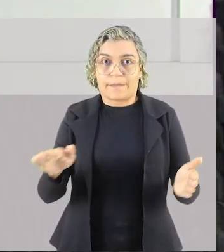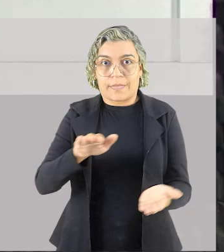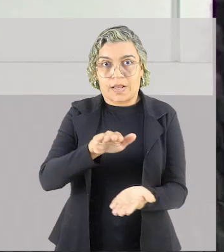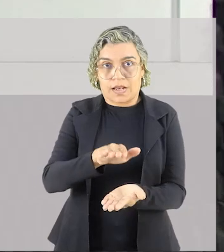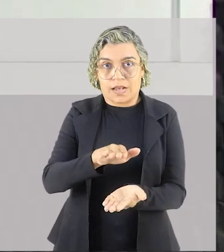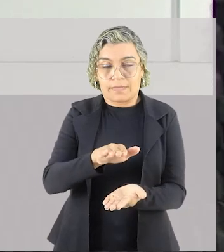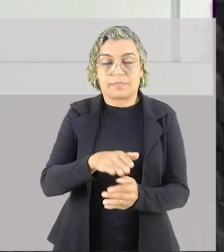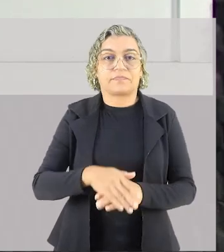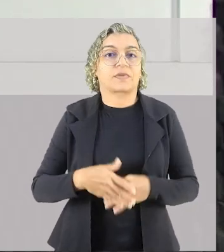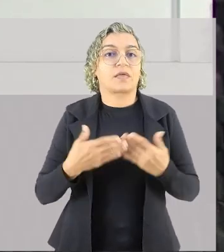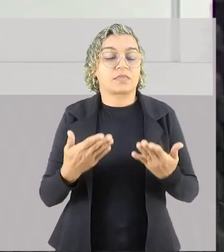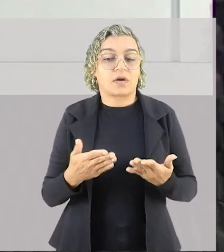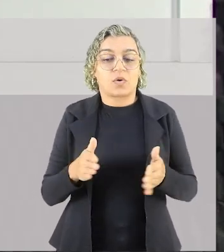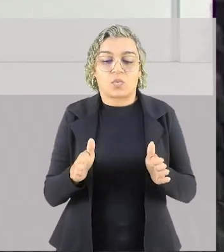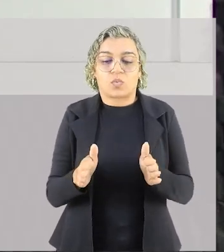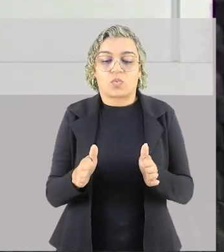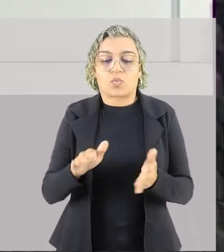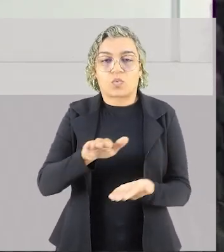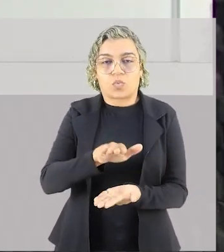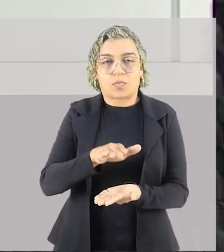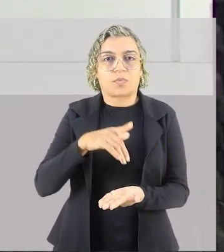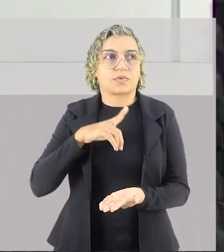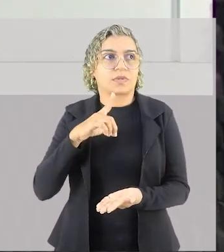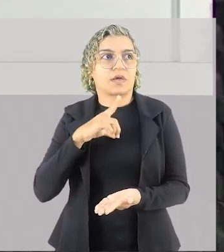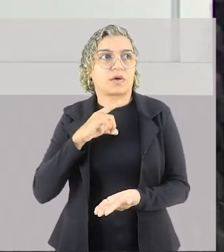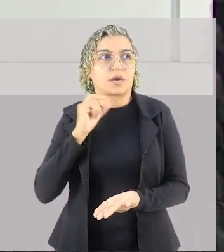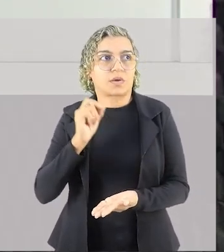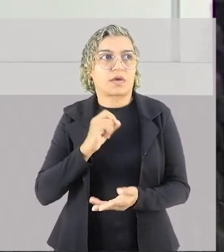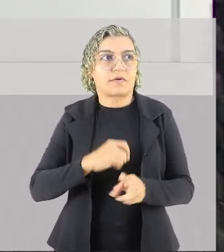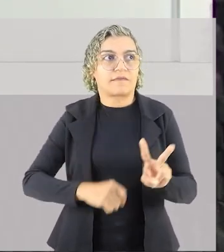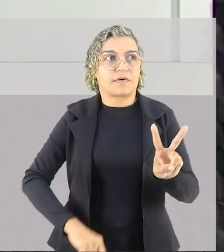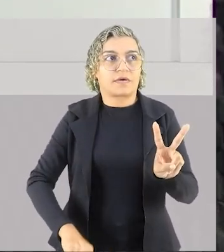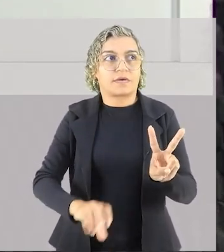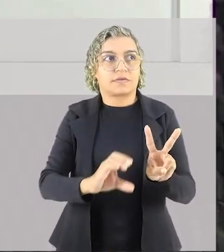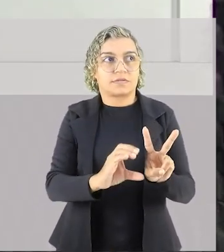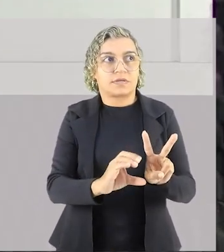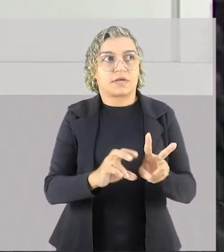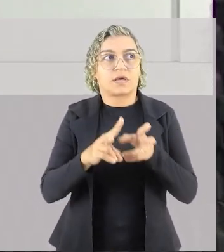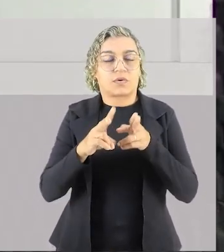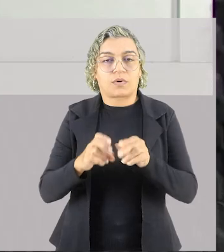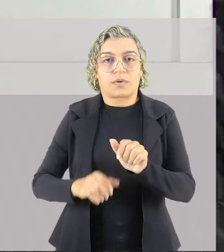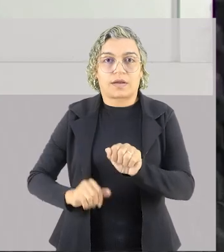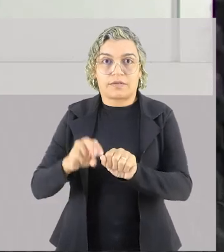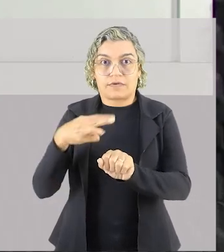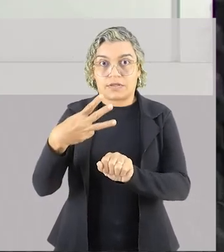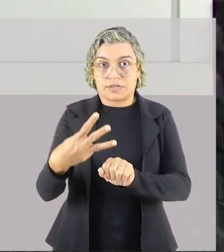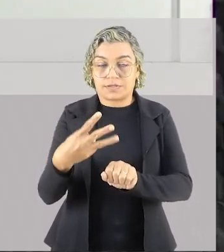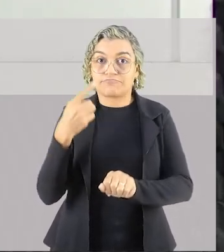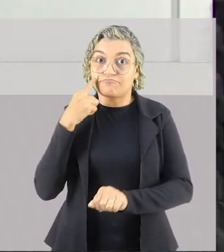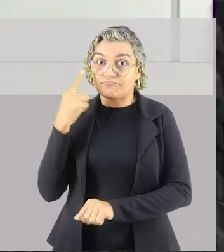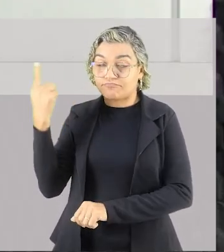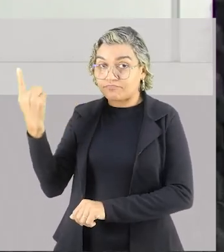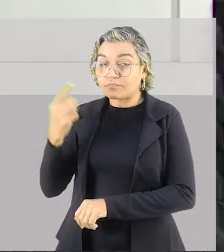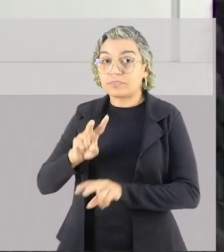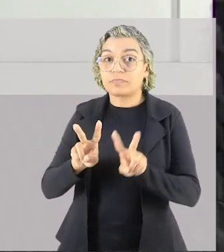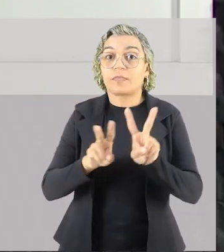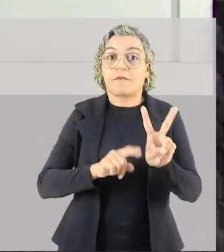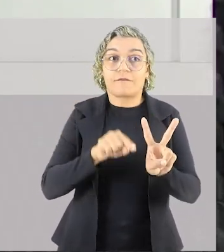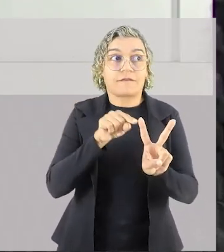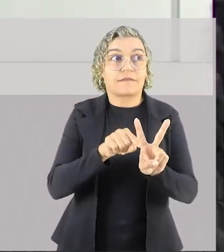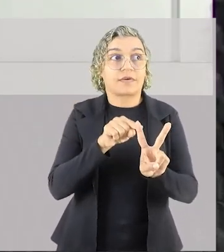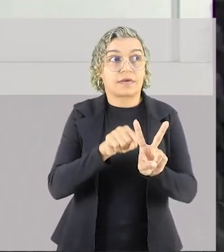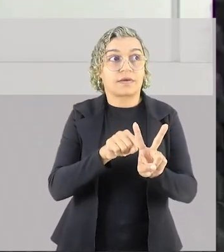calcula pegando a sua aresta e multiplicando ao cubo, a elevado a 3. E o volume de